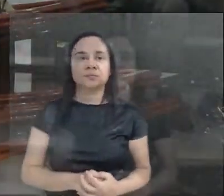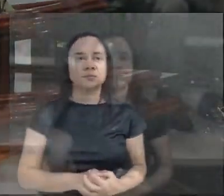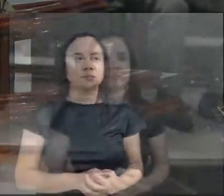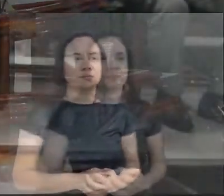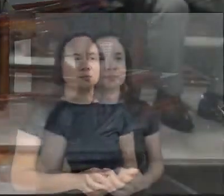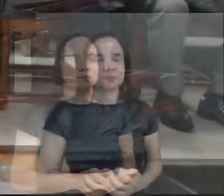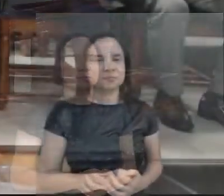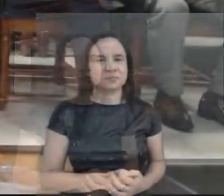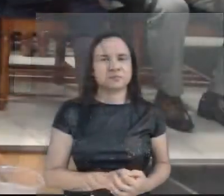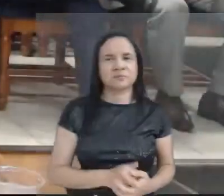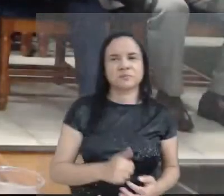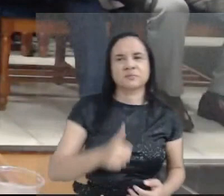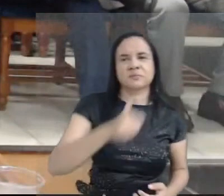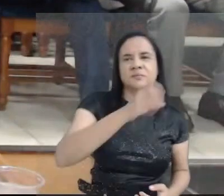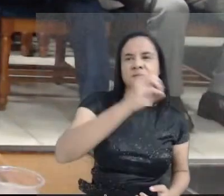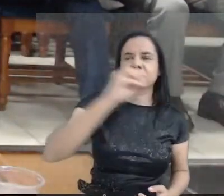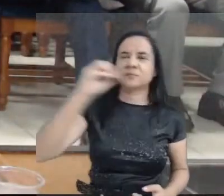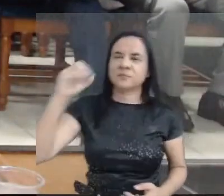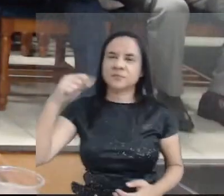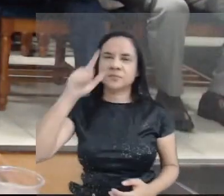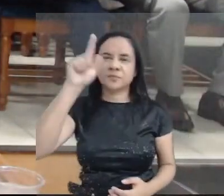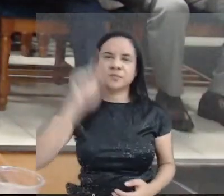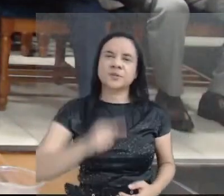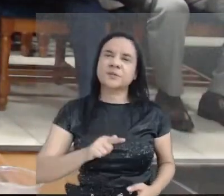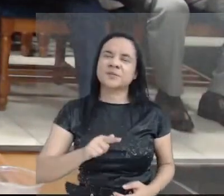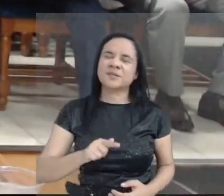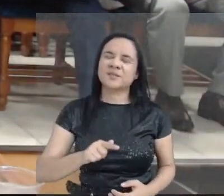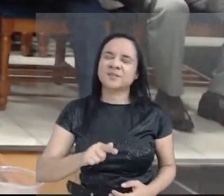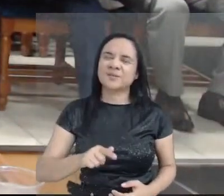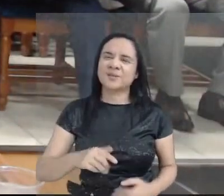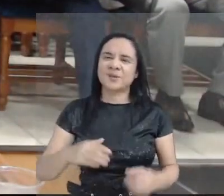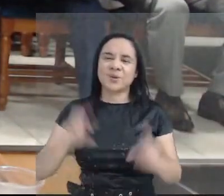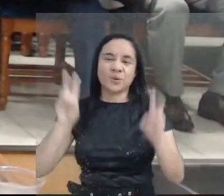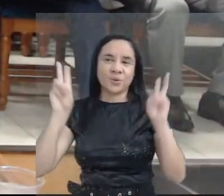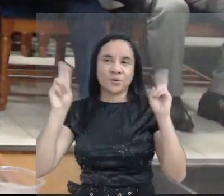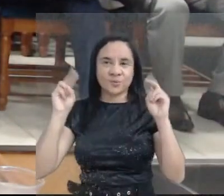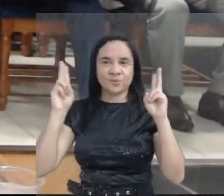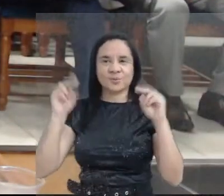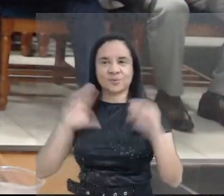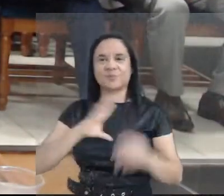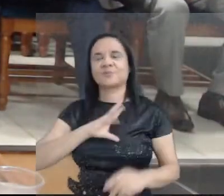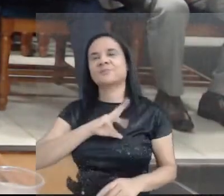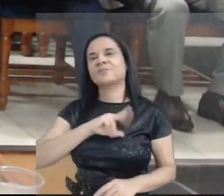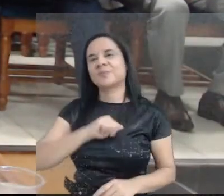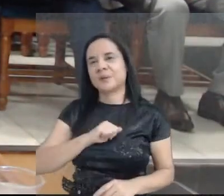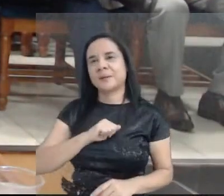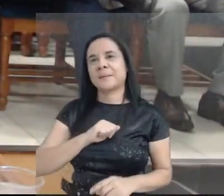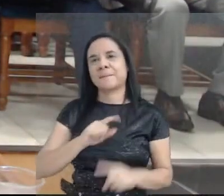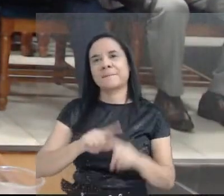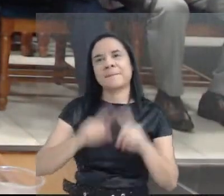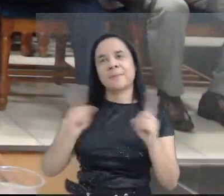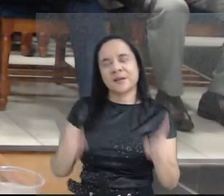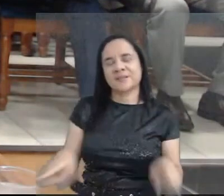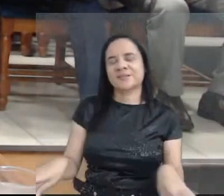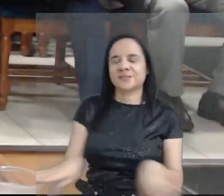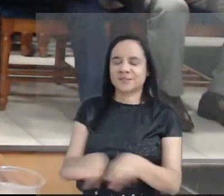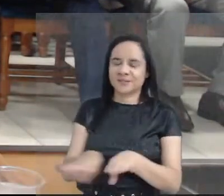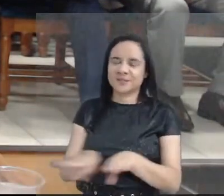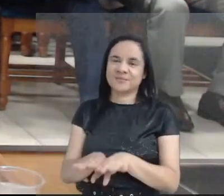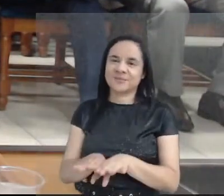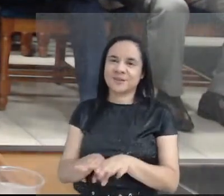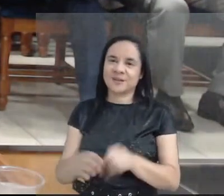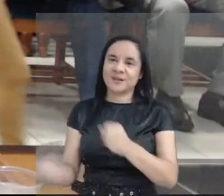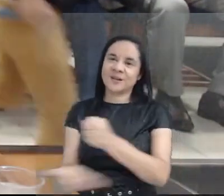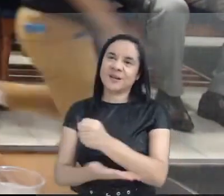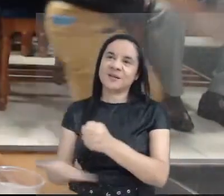100% das suas mensagens estava baseada no amor. E não só a sua mensagem, mas a lei também estava